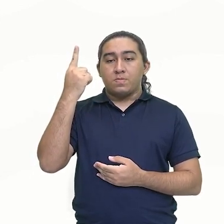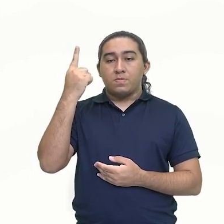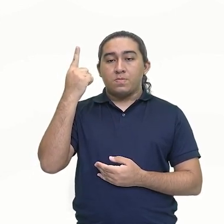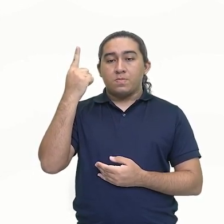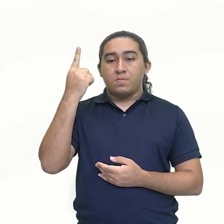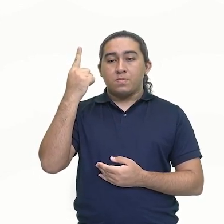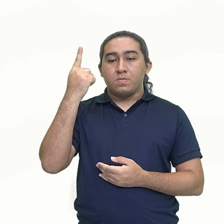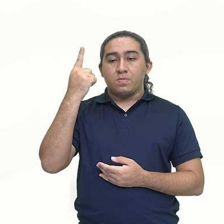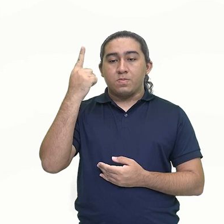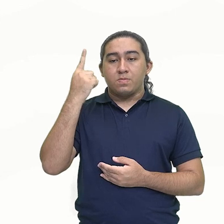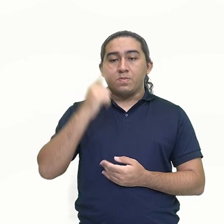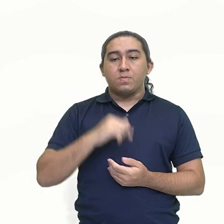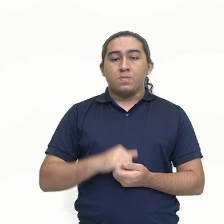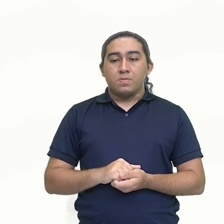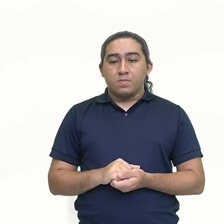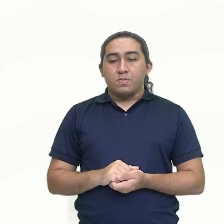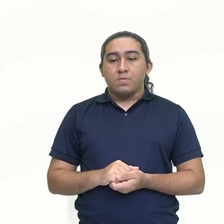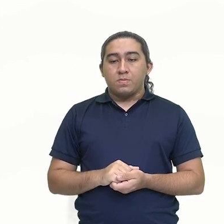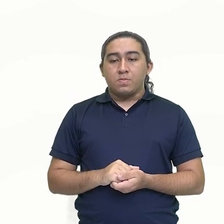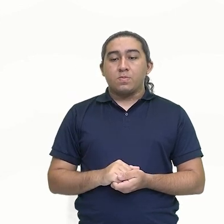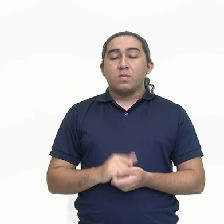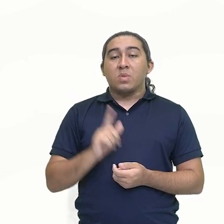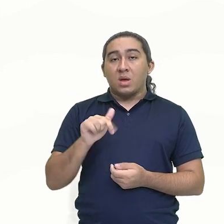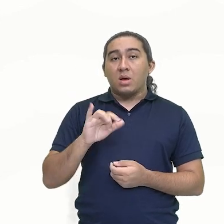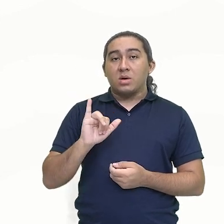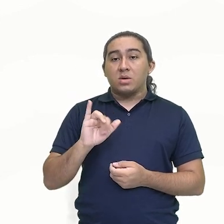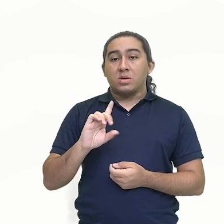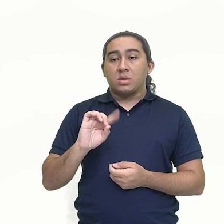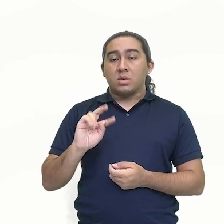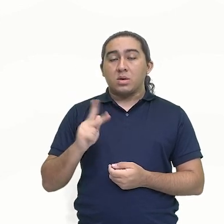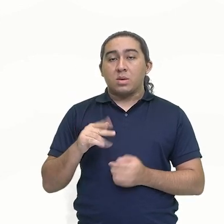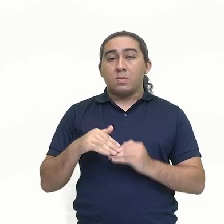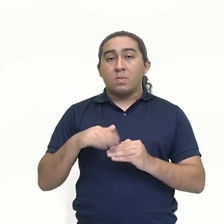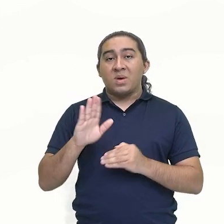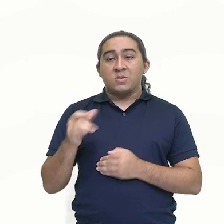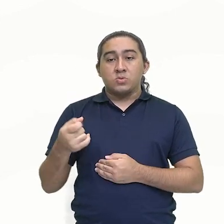alto desenvolvimento humano, países que têm IDH acima de